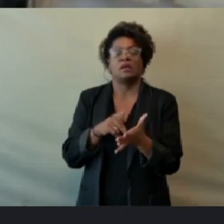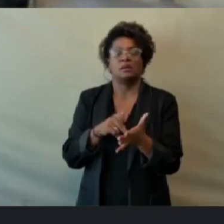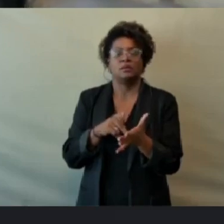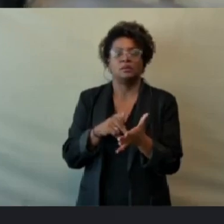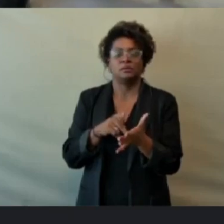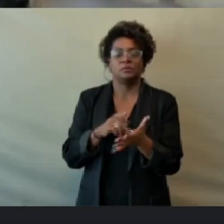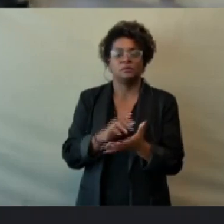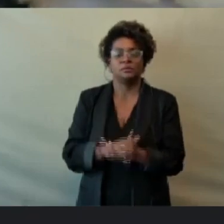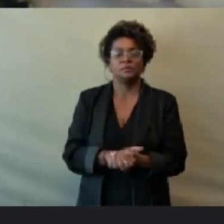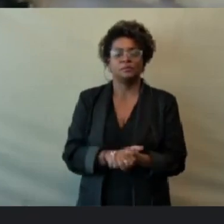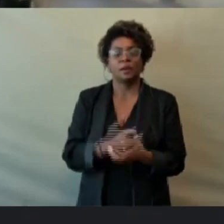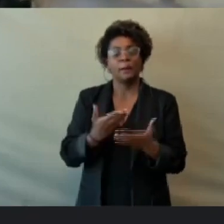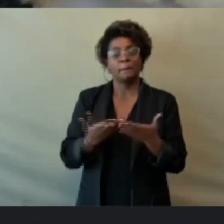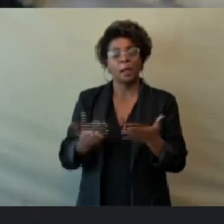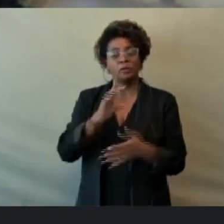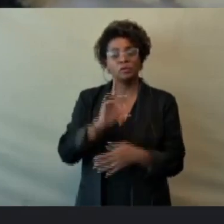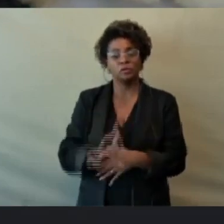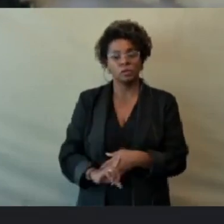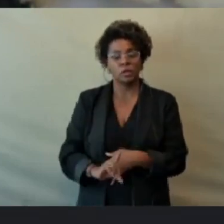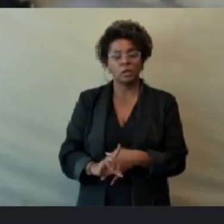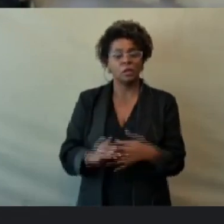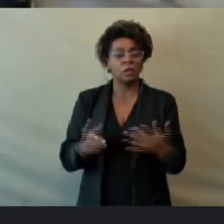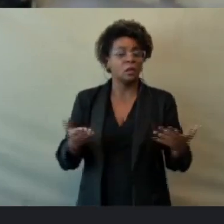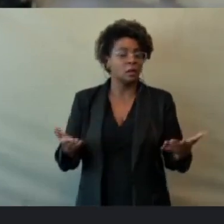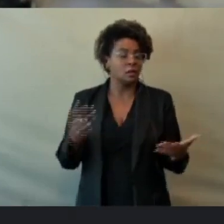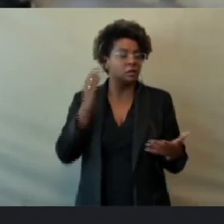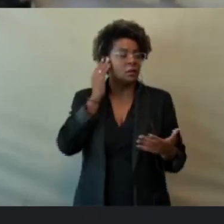gente realmente não perder esse olhar